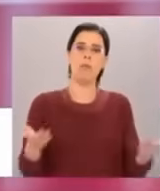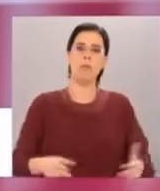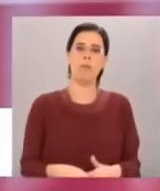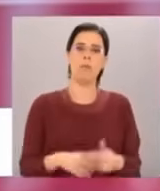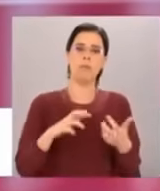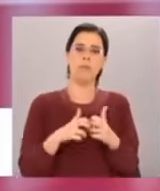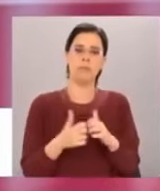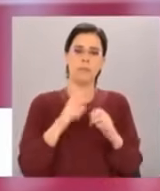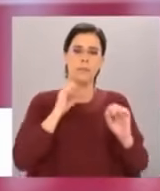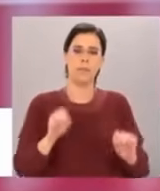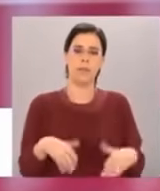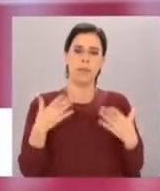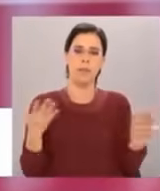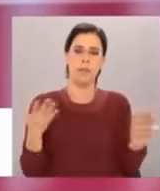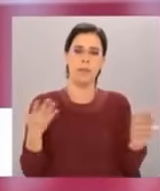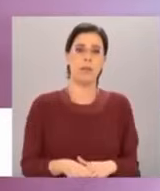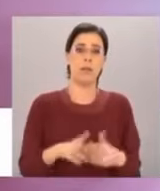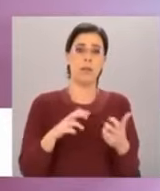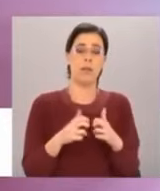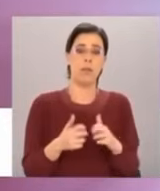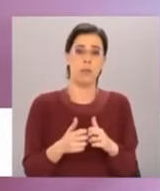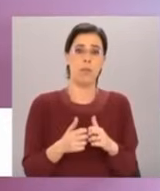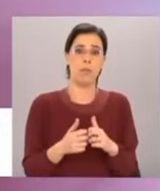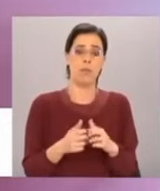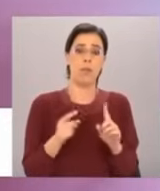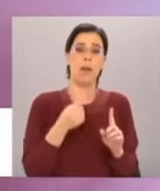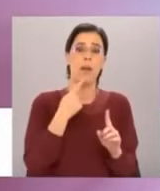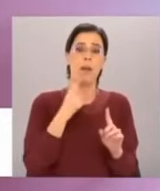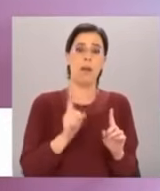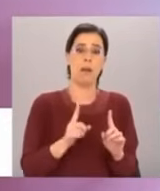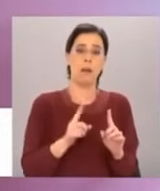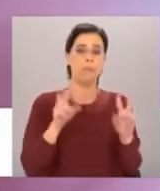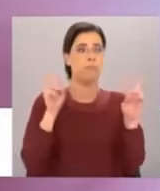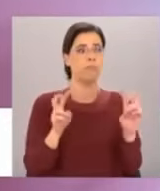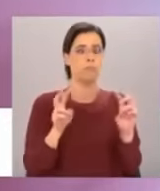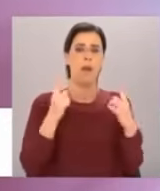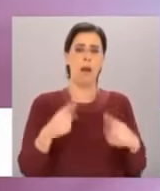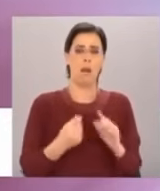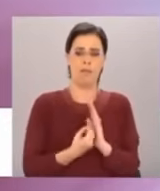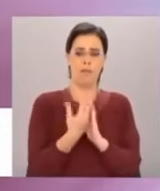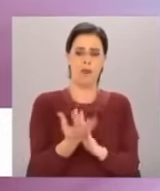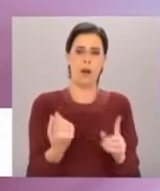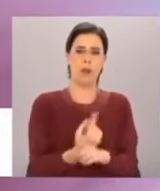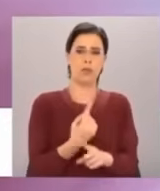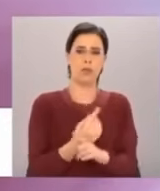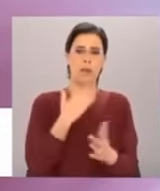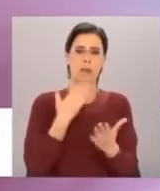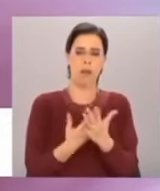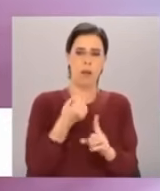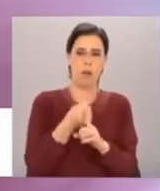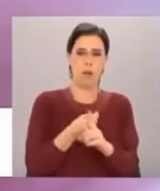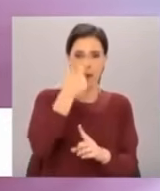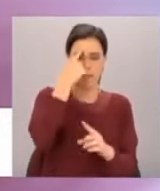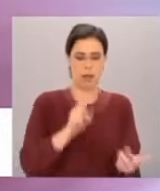seja um problema prioritário acho que é um problema e não quer dizer que tenha que ter essa expressão a vários elementos que conduzem ao